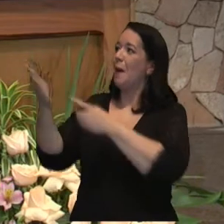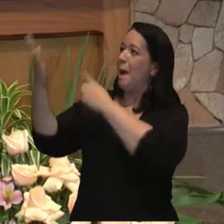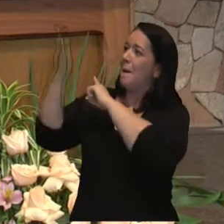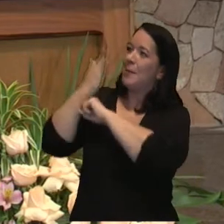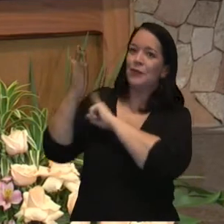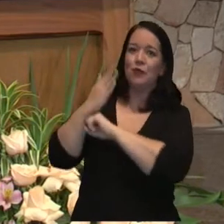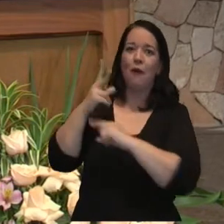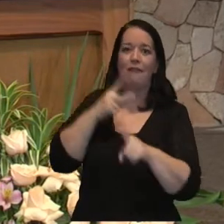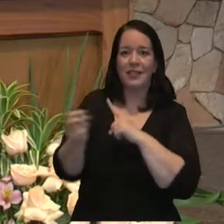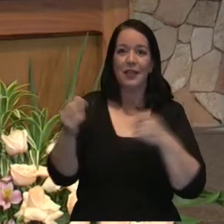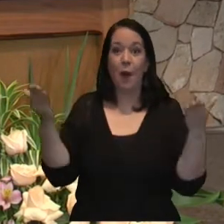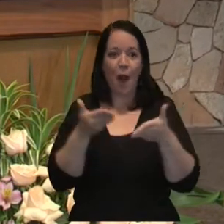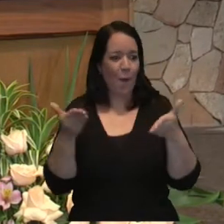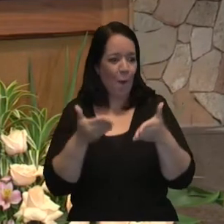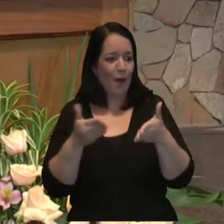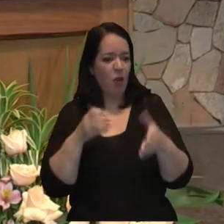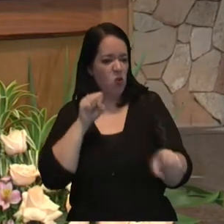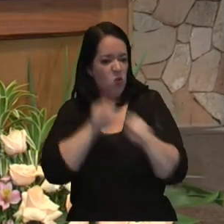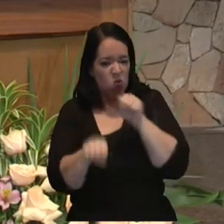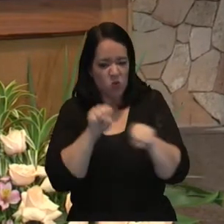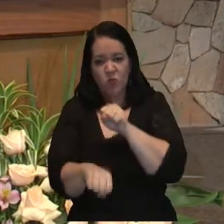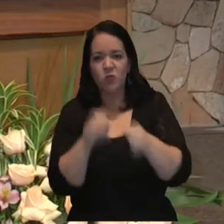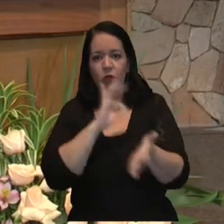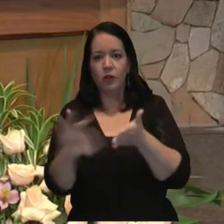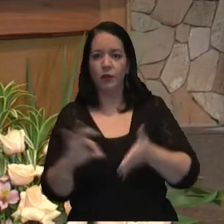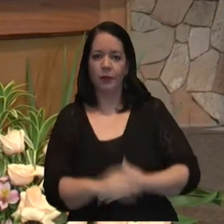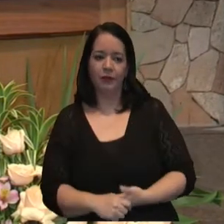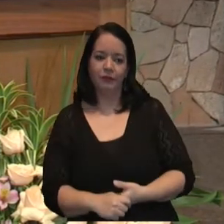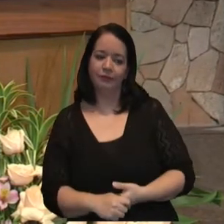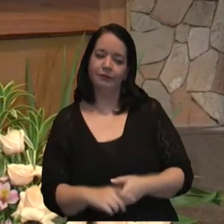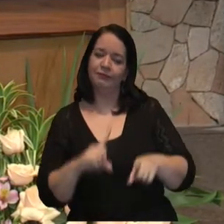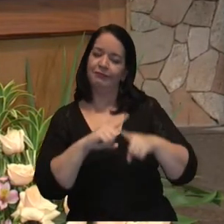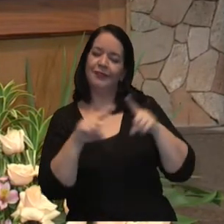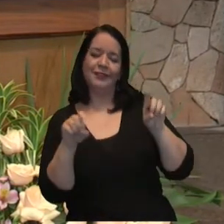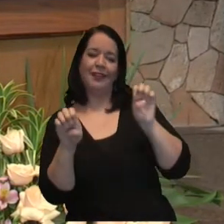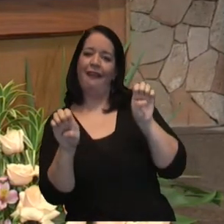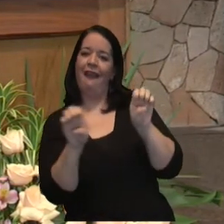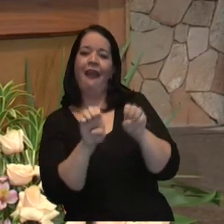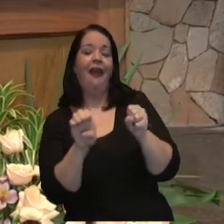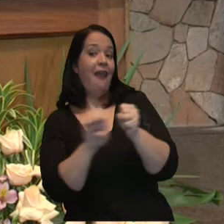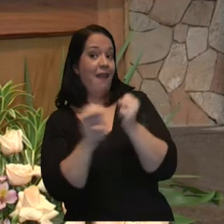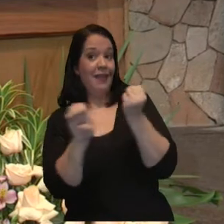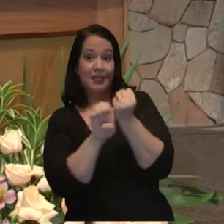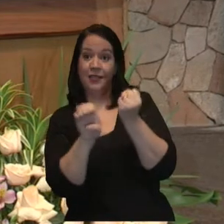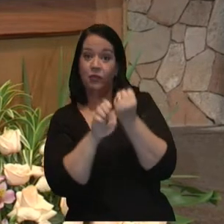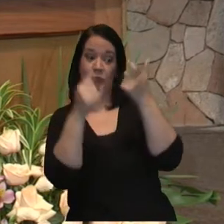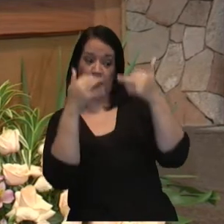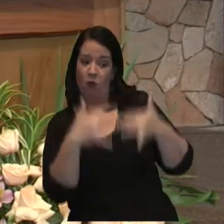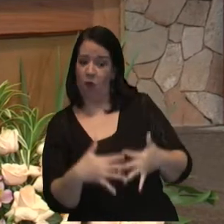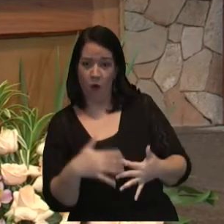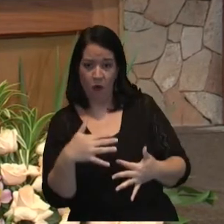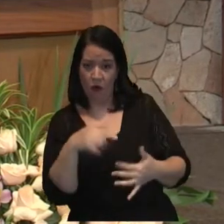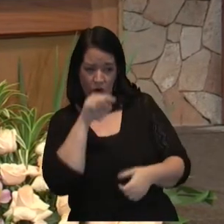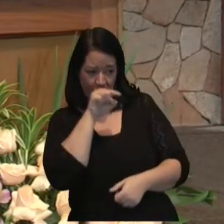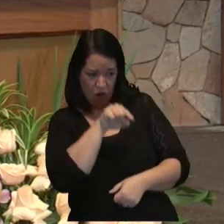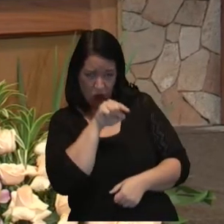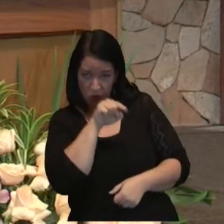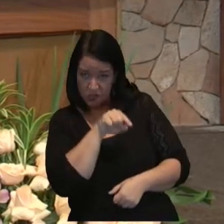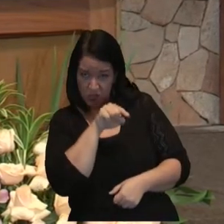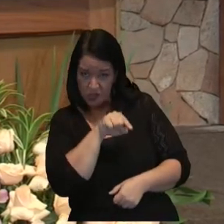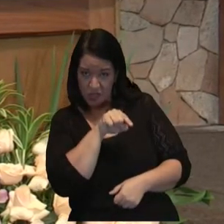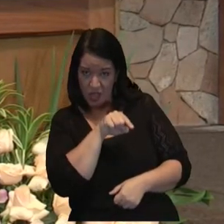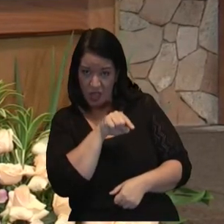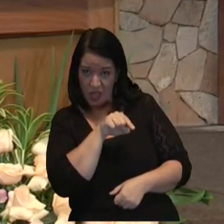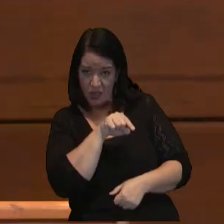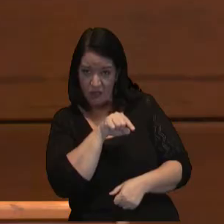Mas Eliseu diz assim: não foi você quem prendeu esses homens, fui eu. Eu os trouxe até aqui e